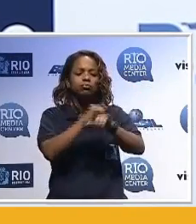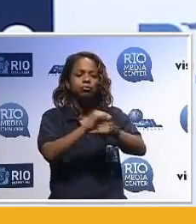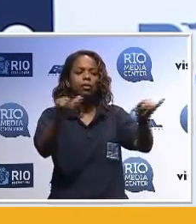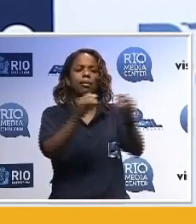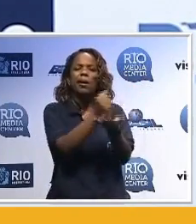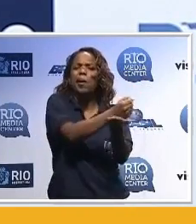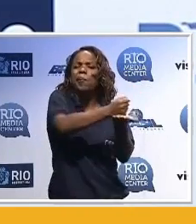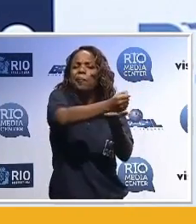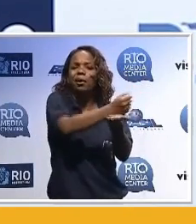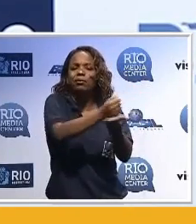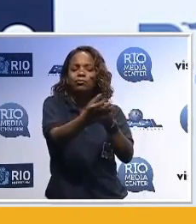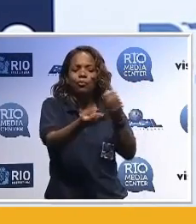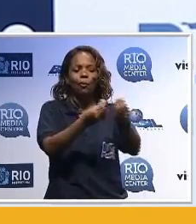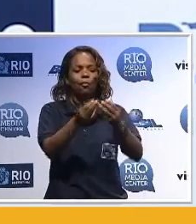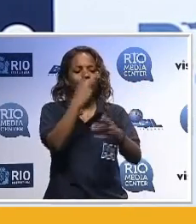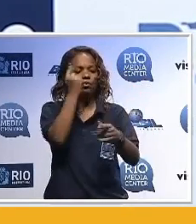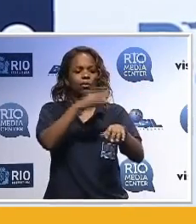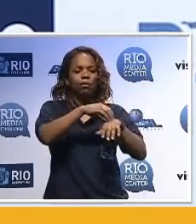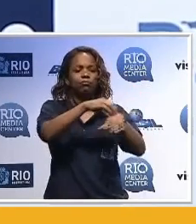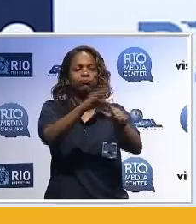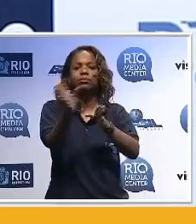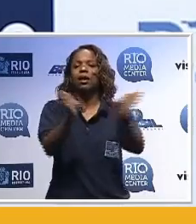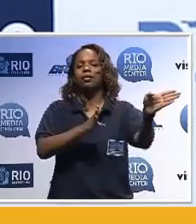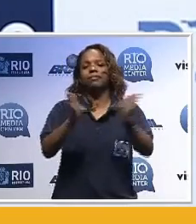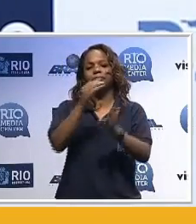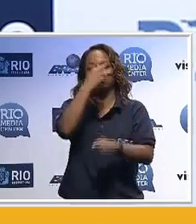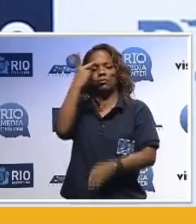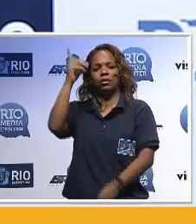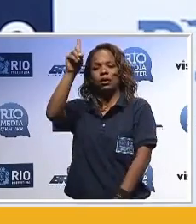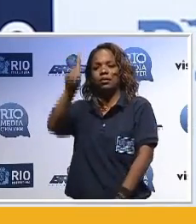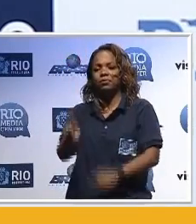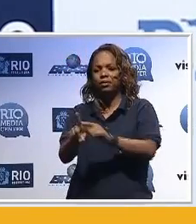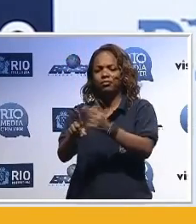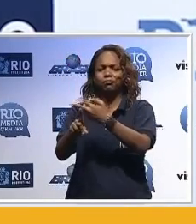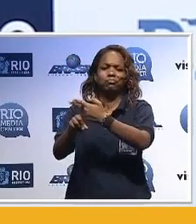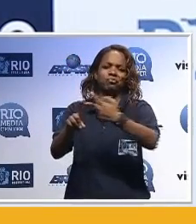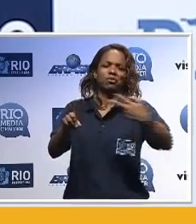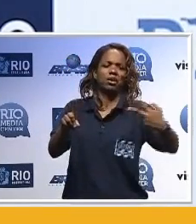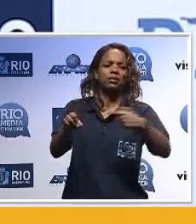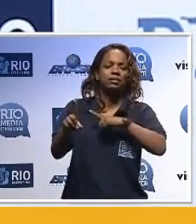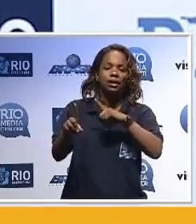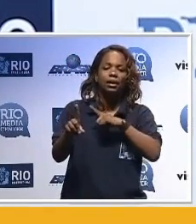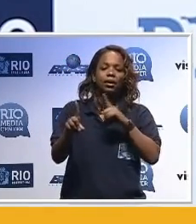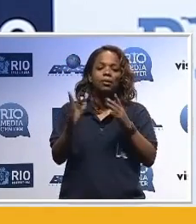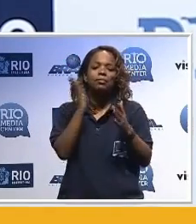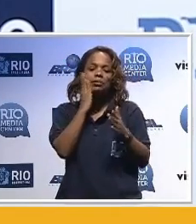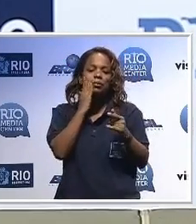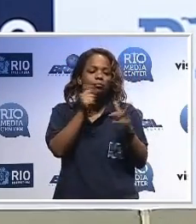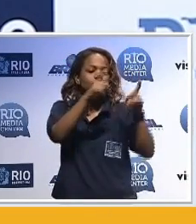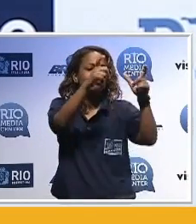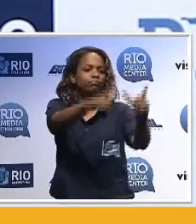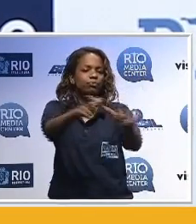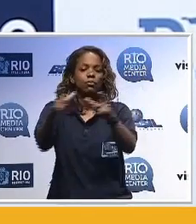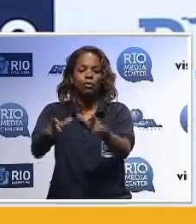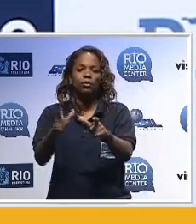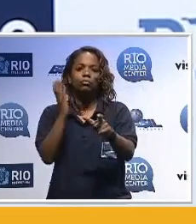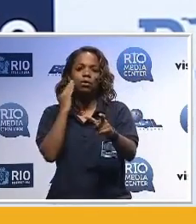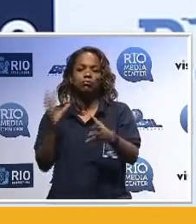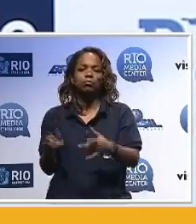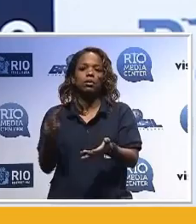de como bem atender essas pessoas com deficiência, nas mais variadas deficiências, conceituar esses tipos de